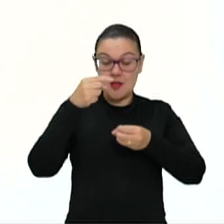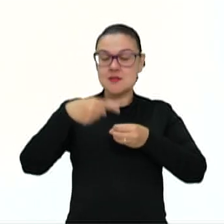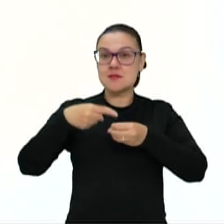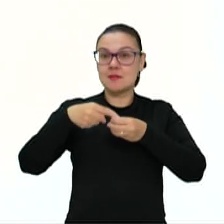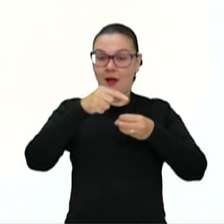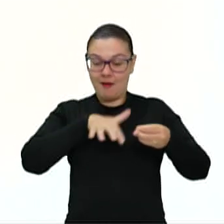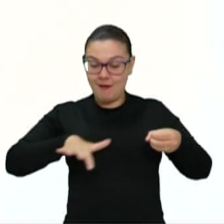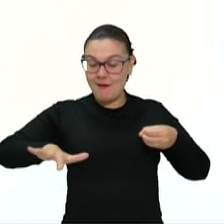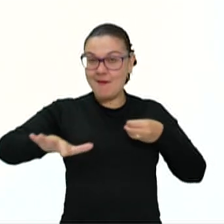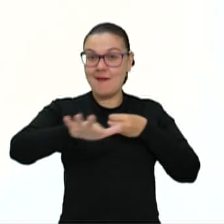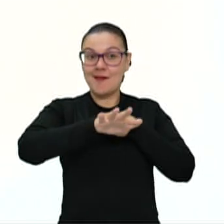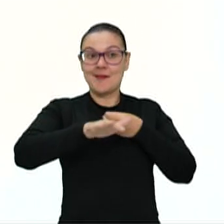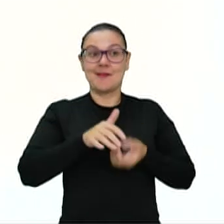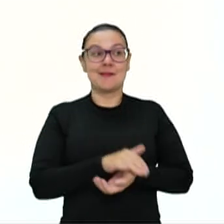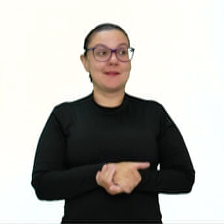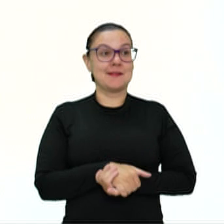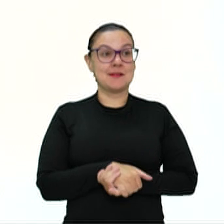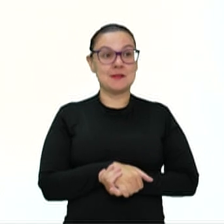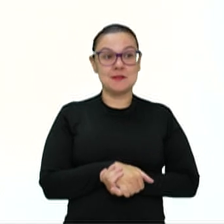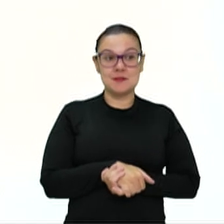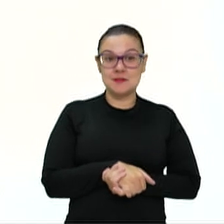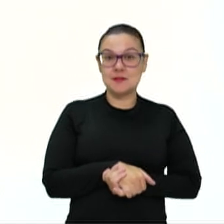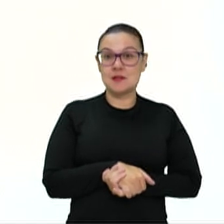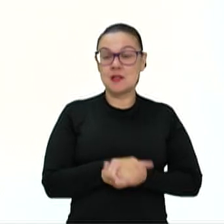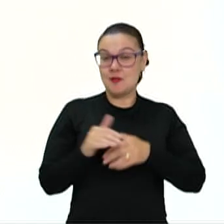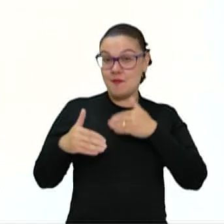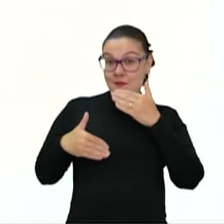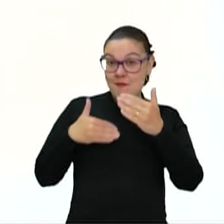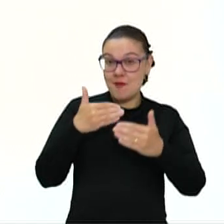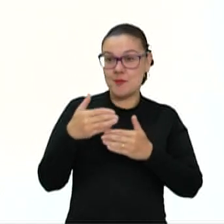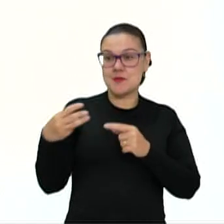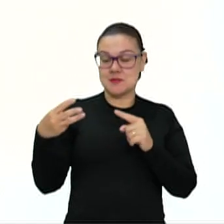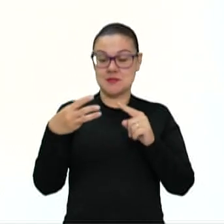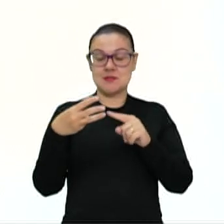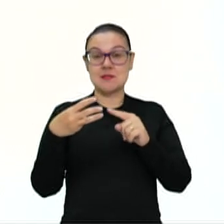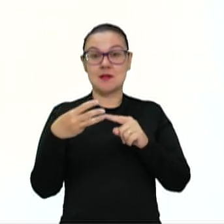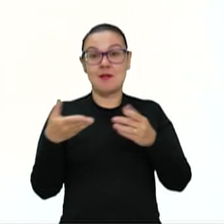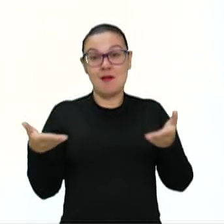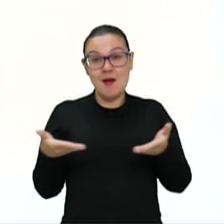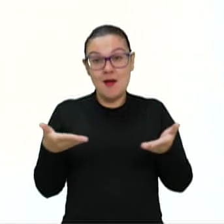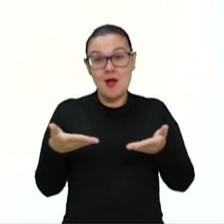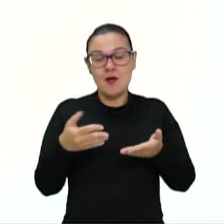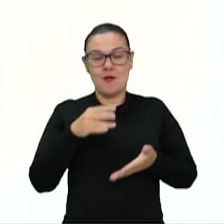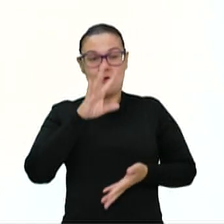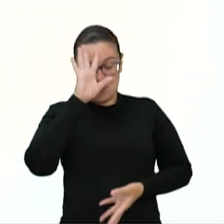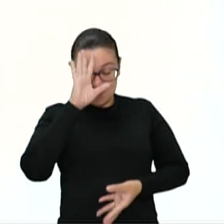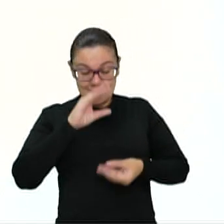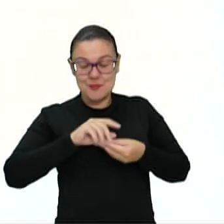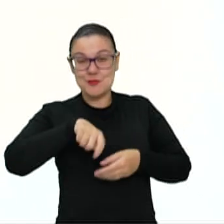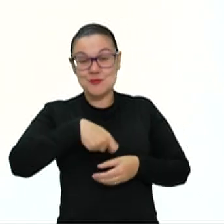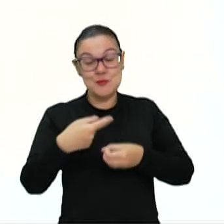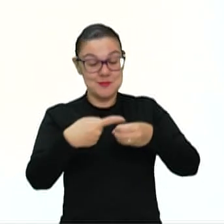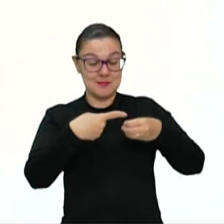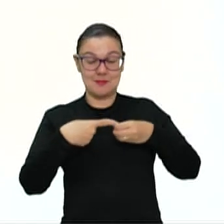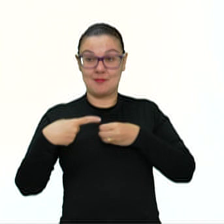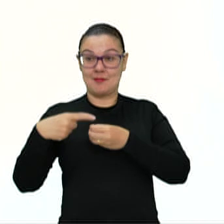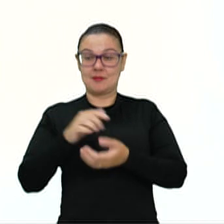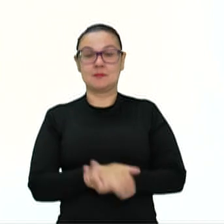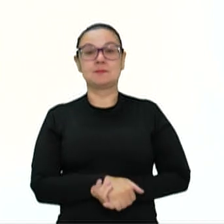a ser lido, vamos continuar ainda, né, nesse terceiro momento aqui de leitura da cidade. Vamos